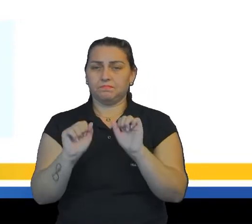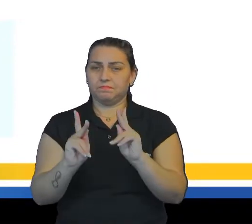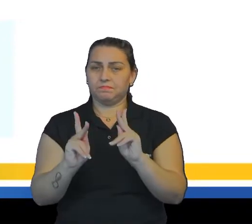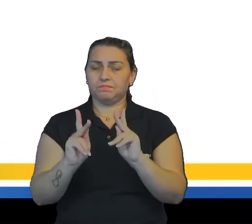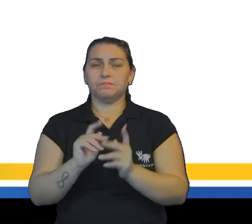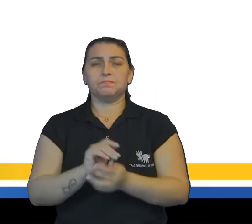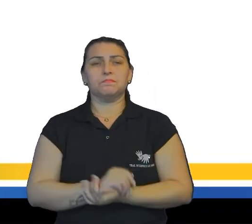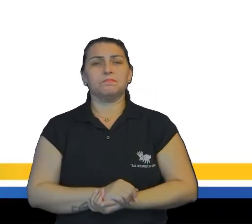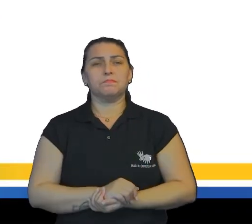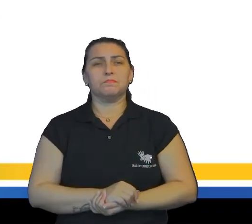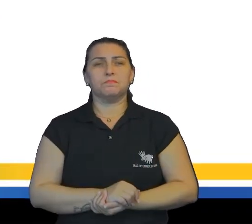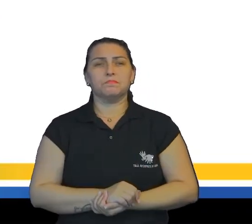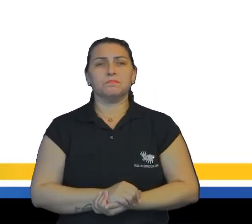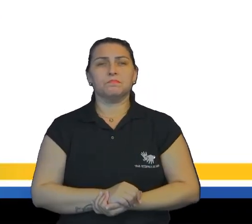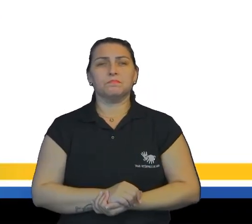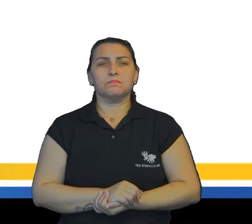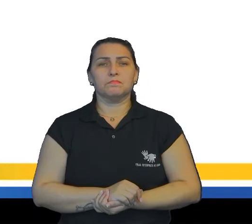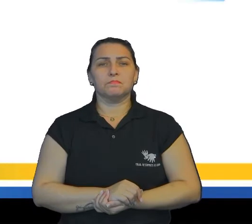ok?